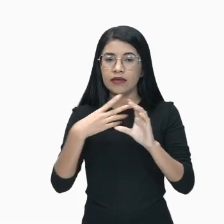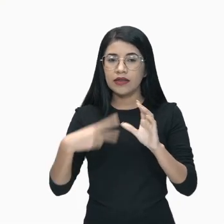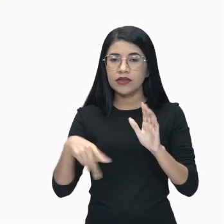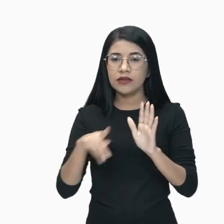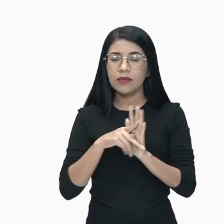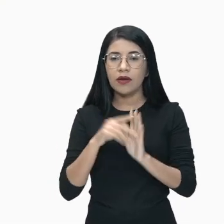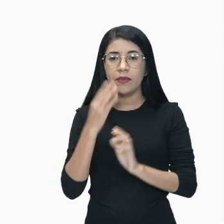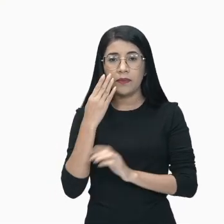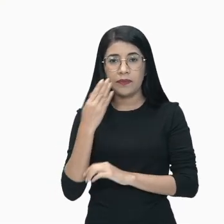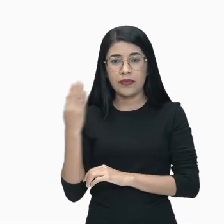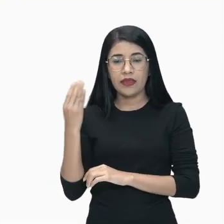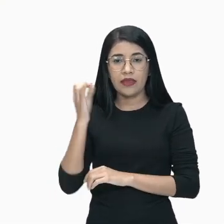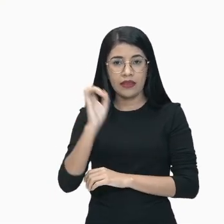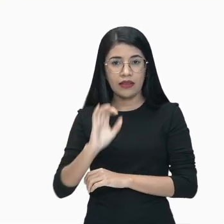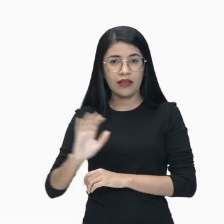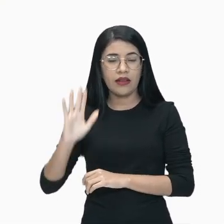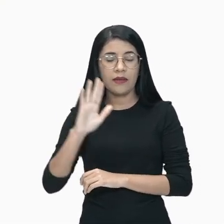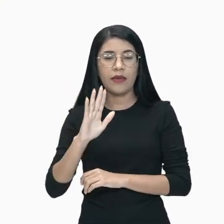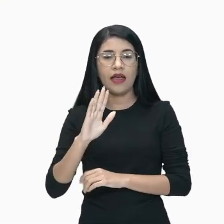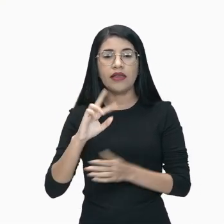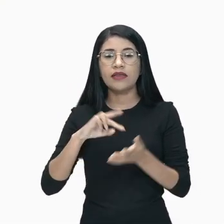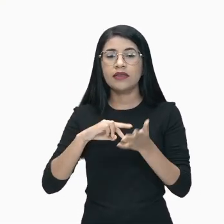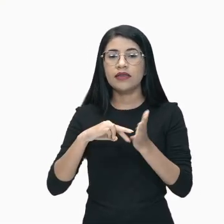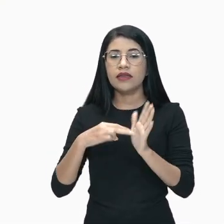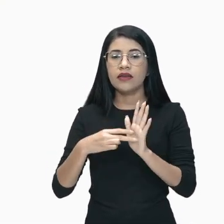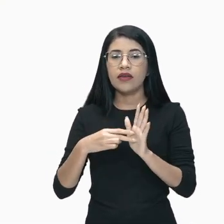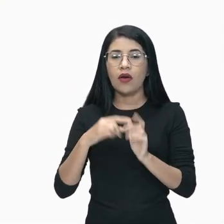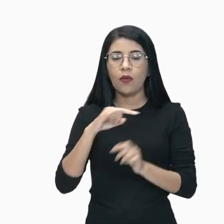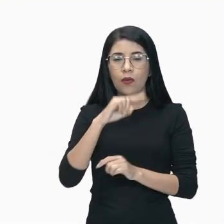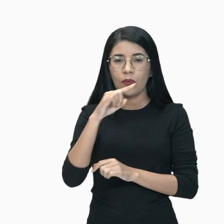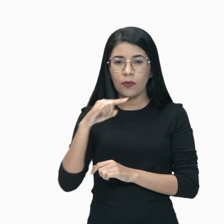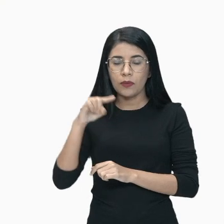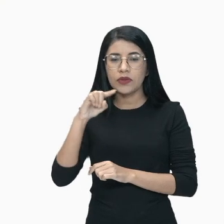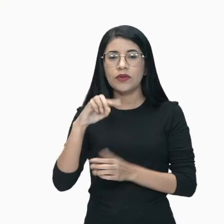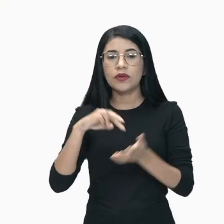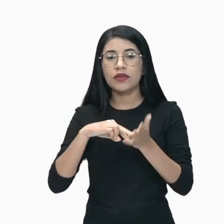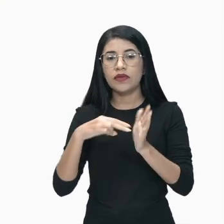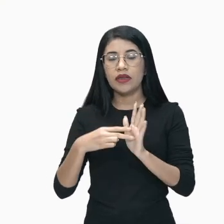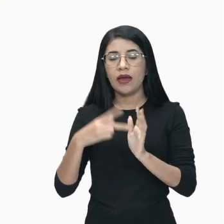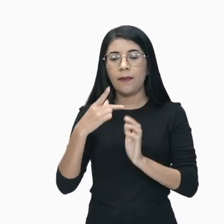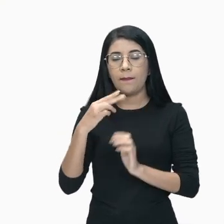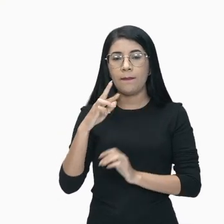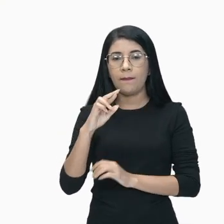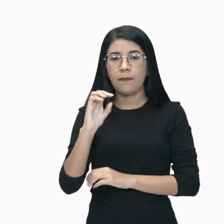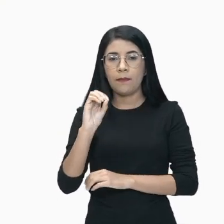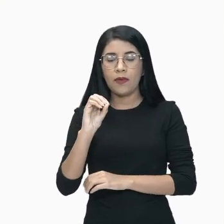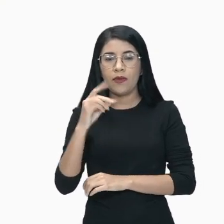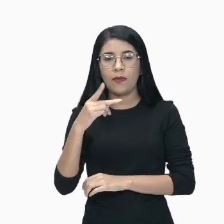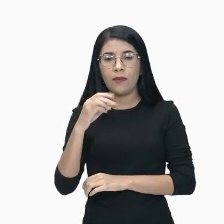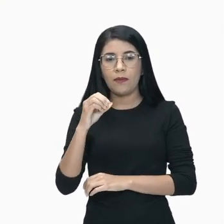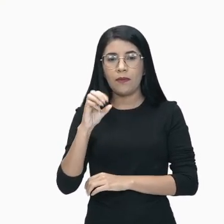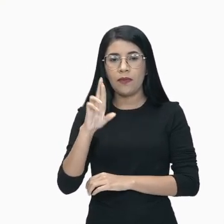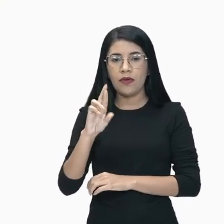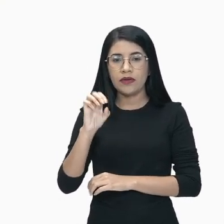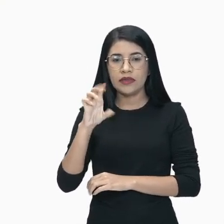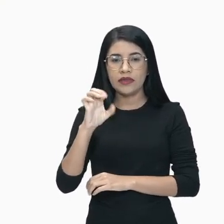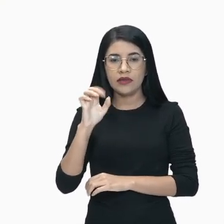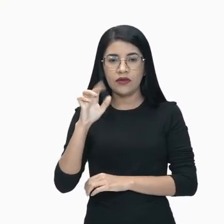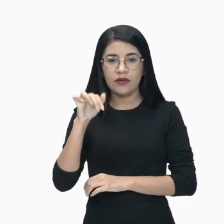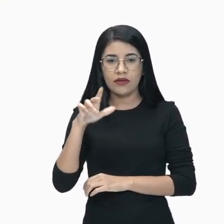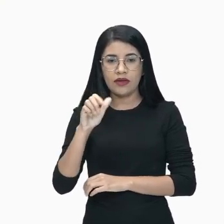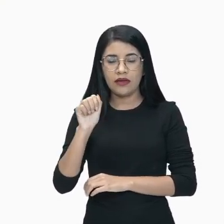Esse símbolo aqui, gente, significa proporcionalidade. Então, eu tenho que essa força, a força elétrica, a força de